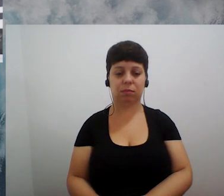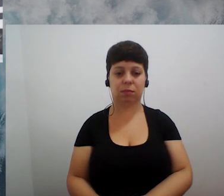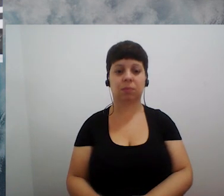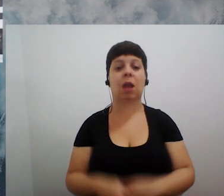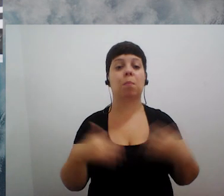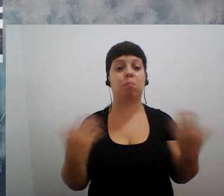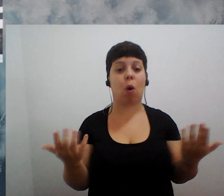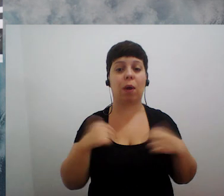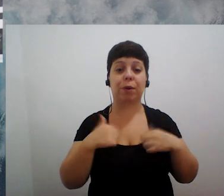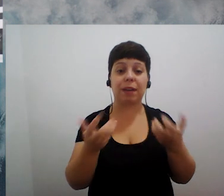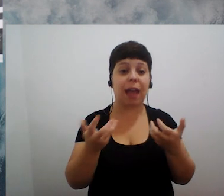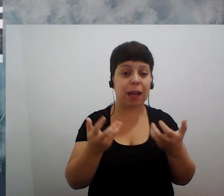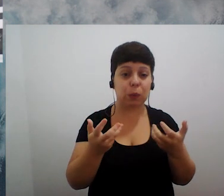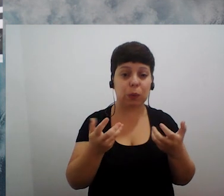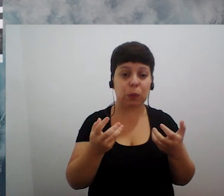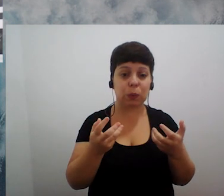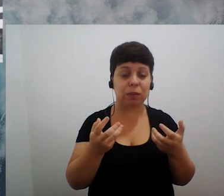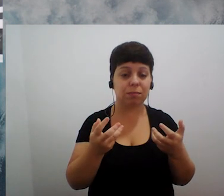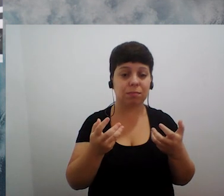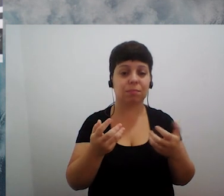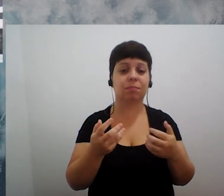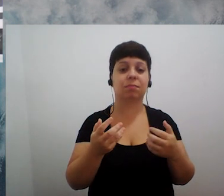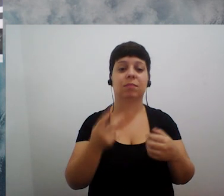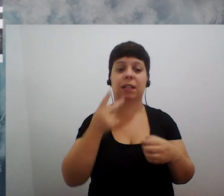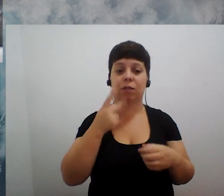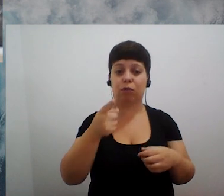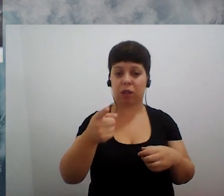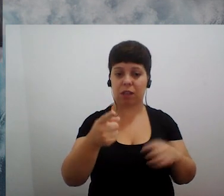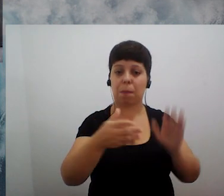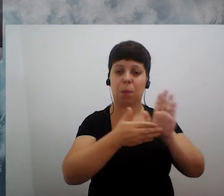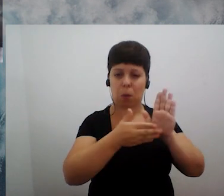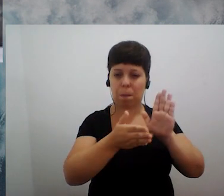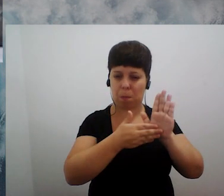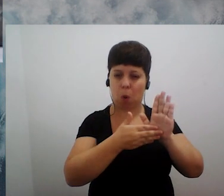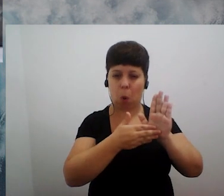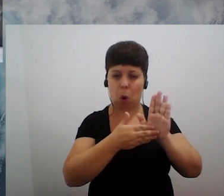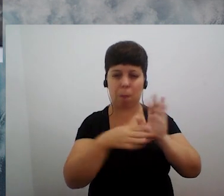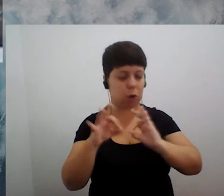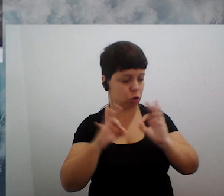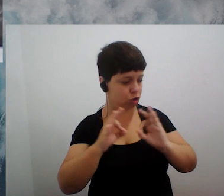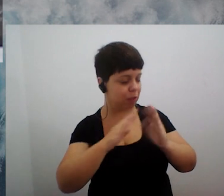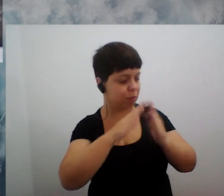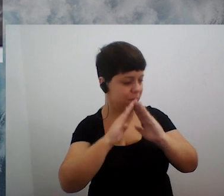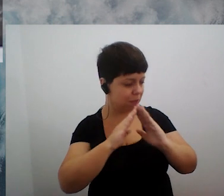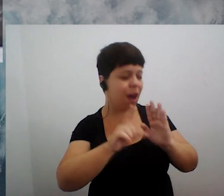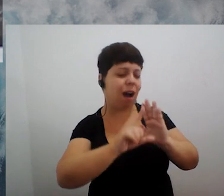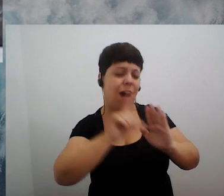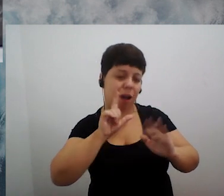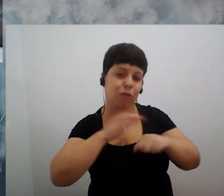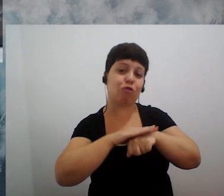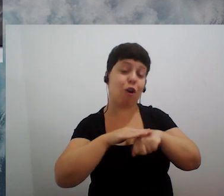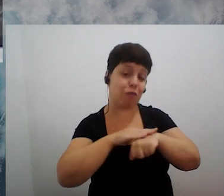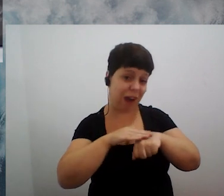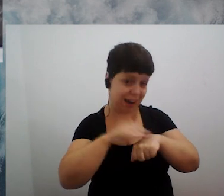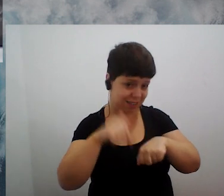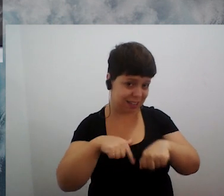Bom, gente, queria falar que quando vocês forem propor alguma coisa para a favela, sim, conversem com a